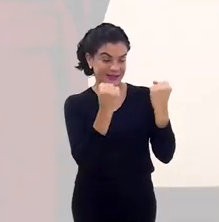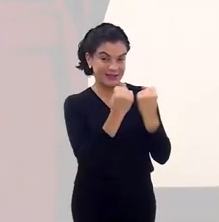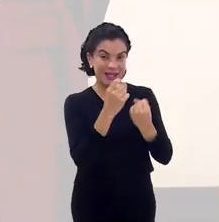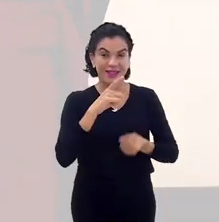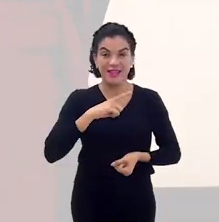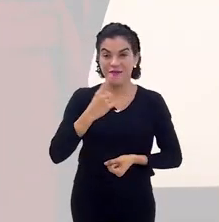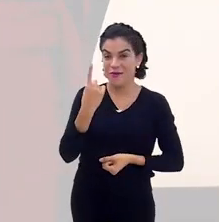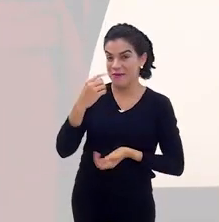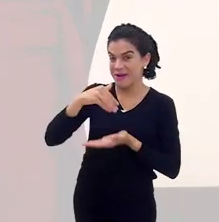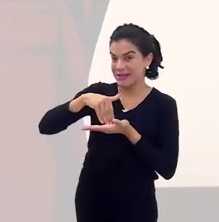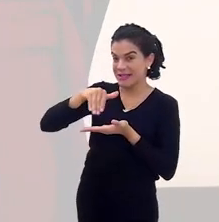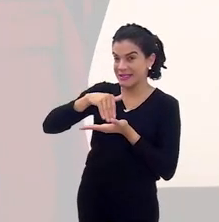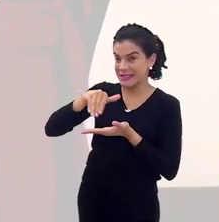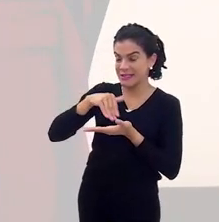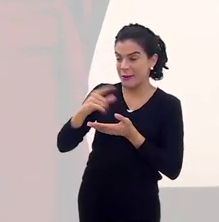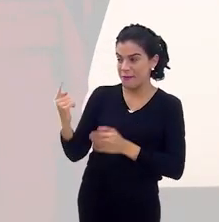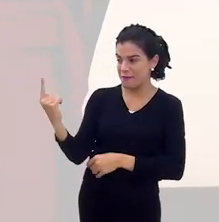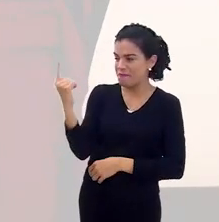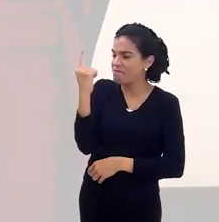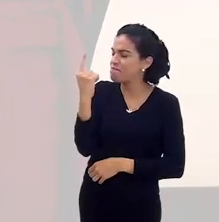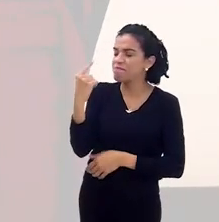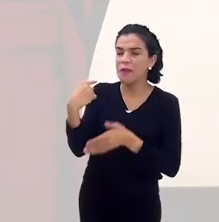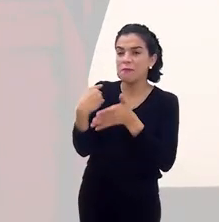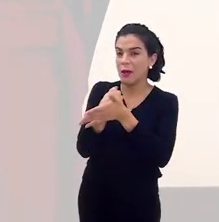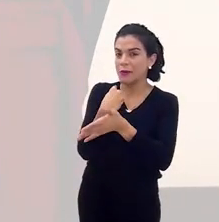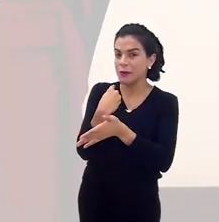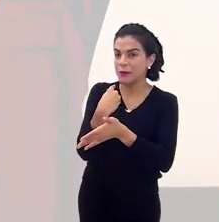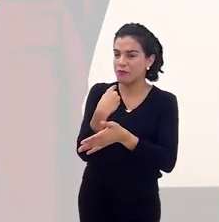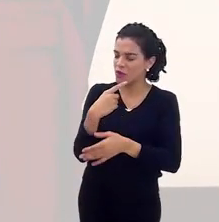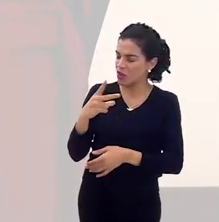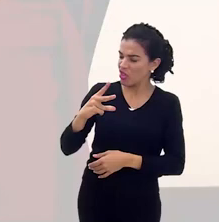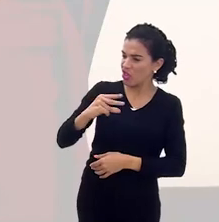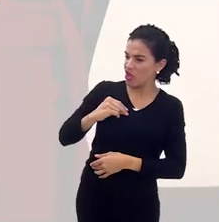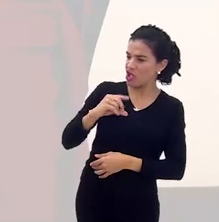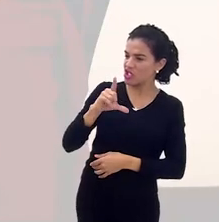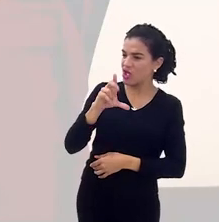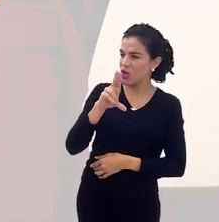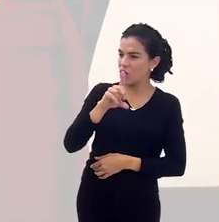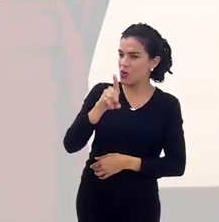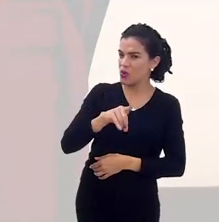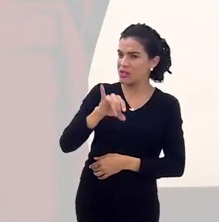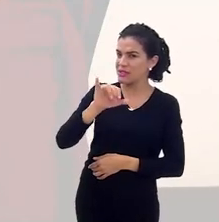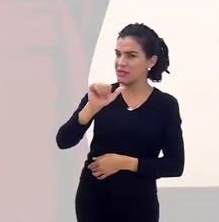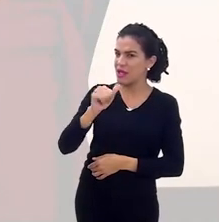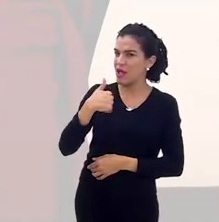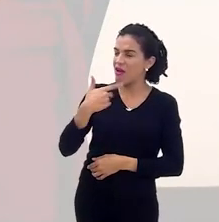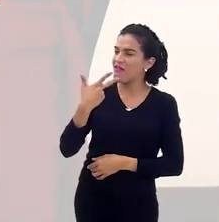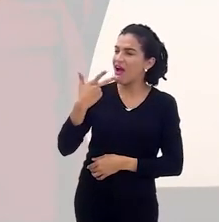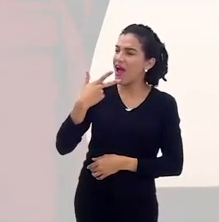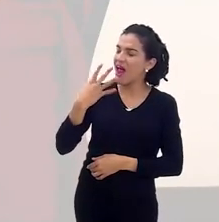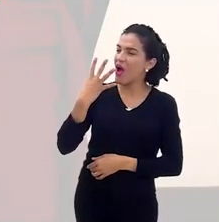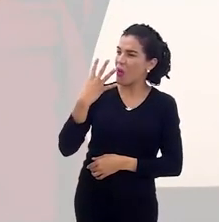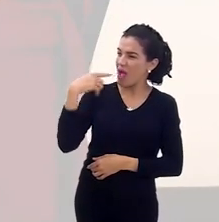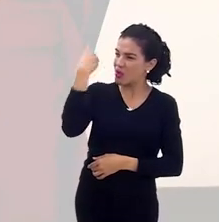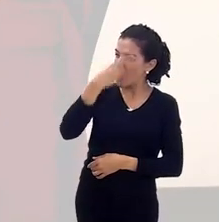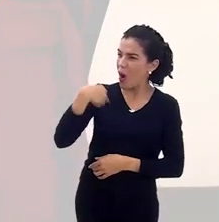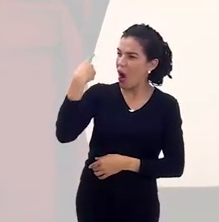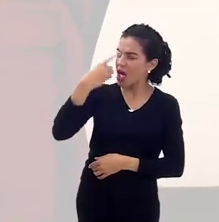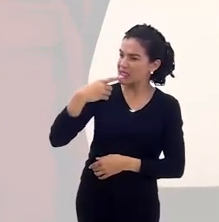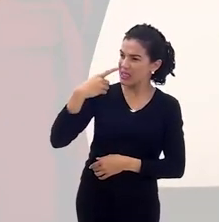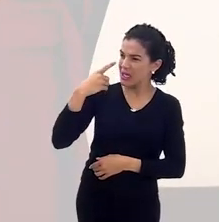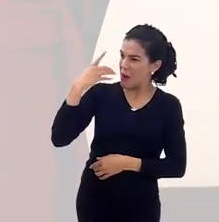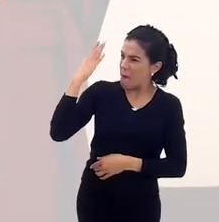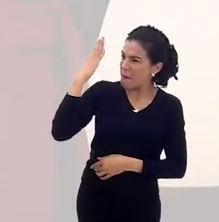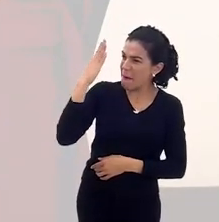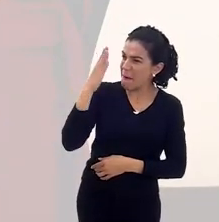seminário, teve uma secretária que chegou para mim e me perguntou assim, nossa, Luzia, como é que você consegue falar 4 horas e meia